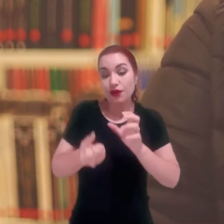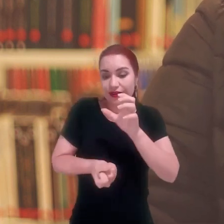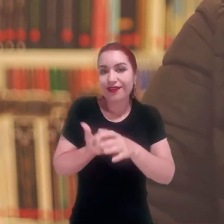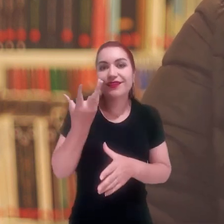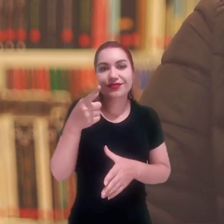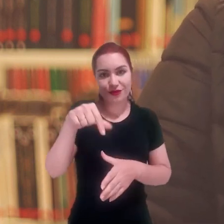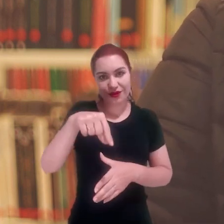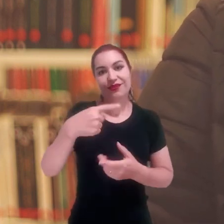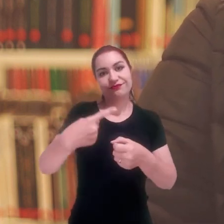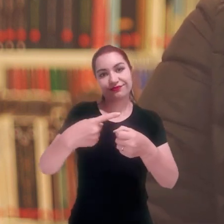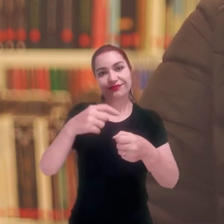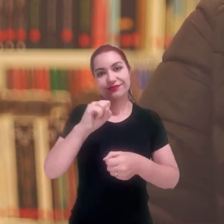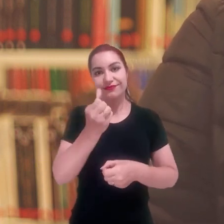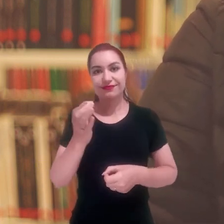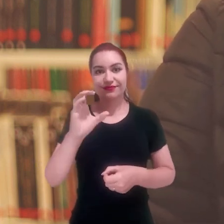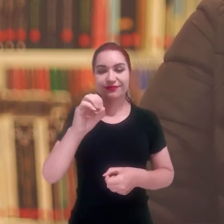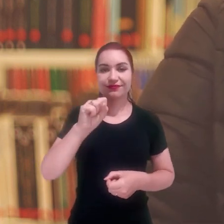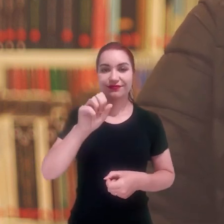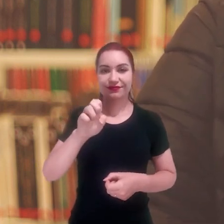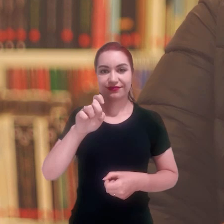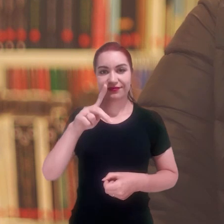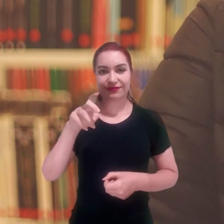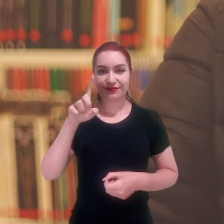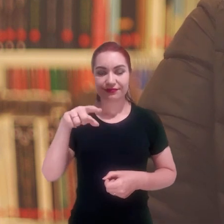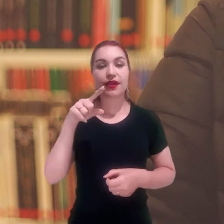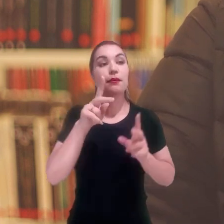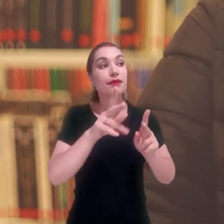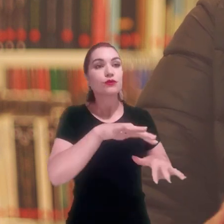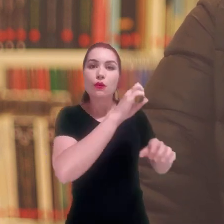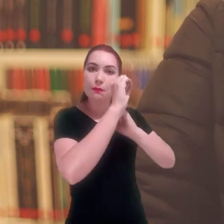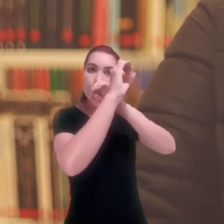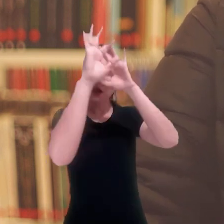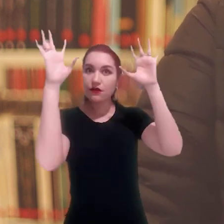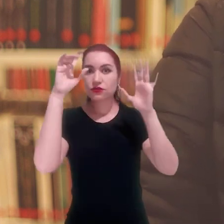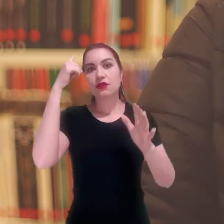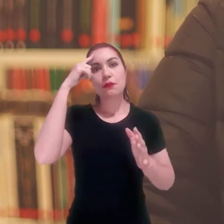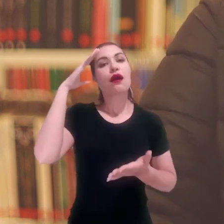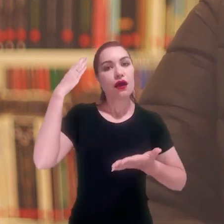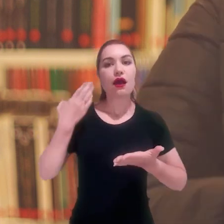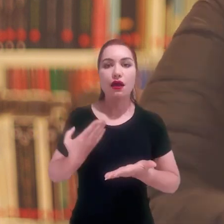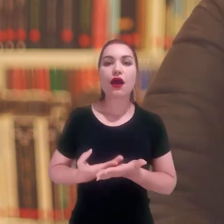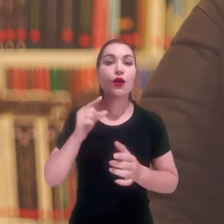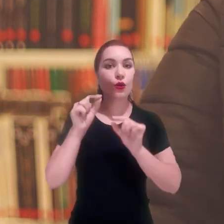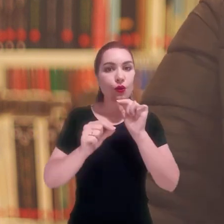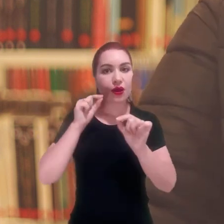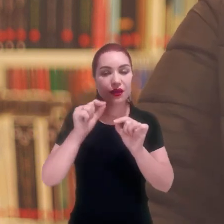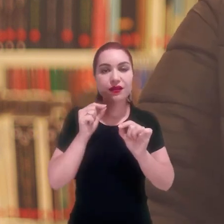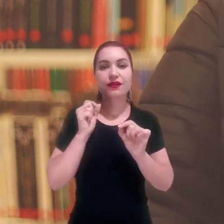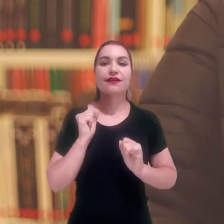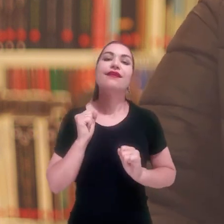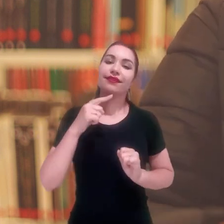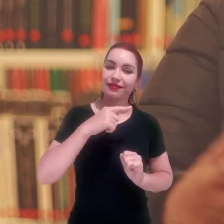surgimento da cidade. Né? Ela tem cabelos e castanhos faz com que as lisos. pessoas imaginem e acreditem e façam que criem, né,